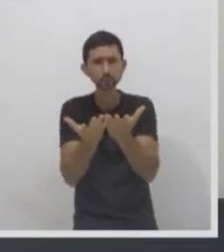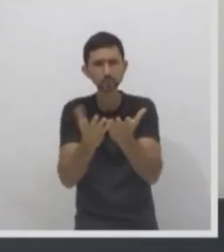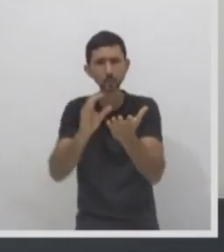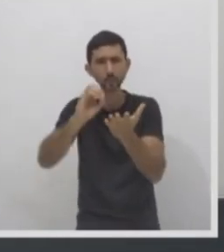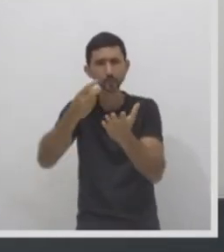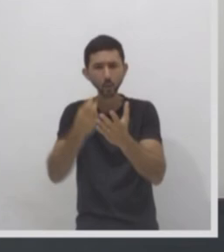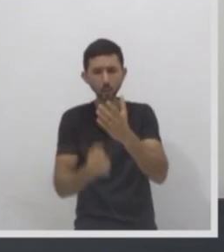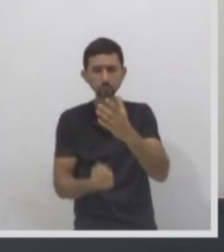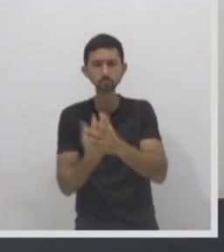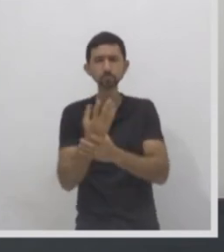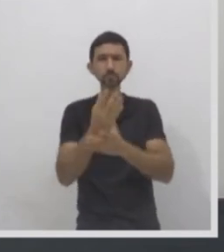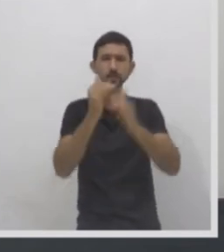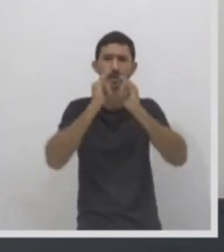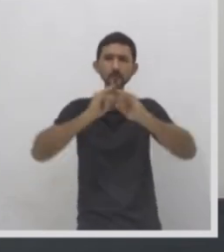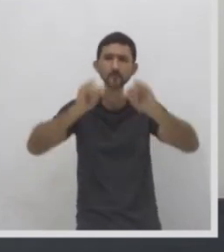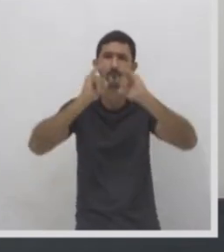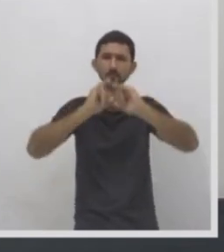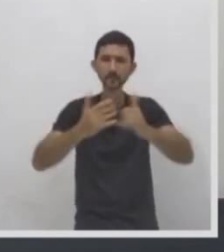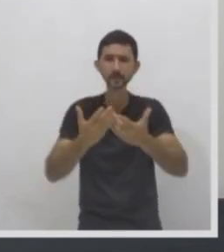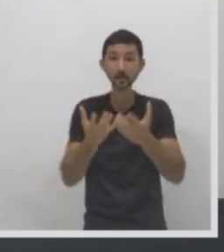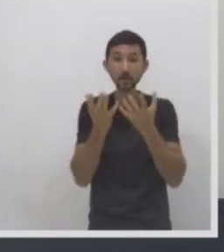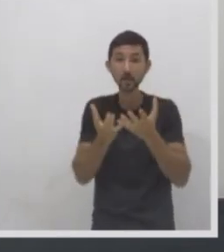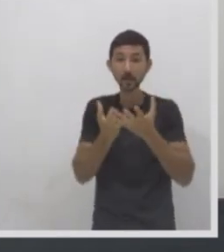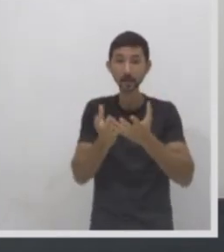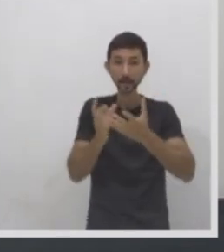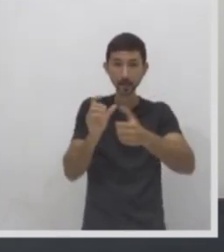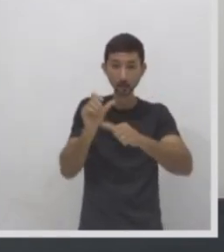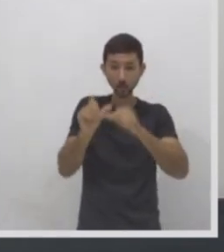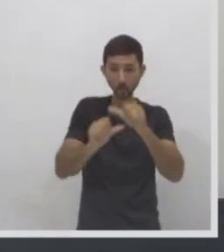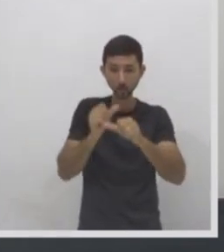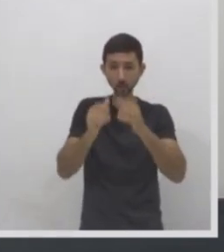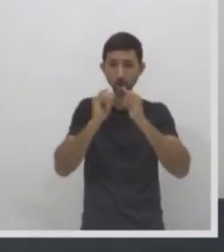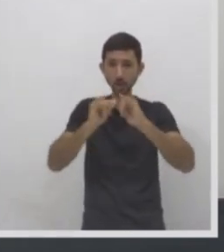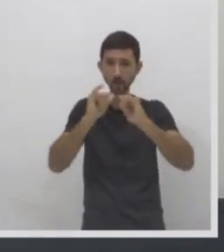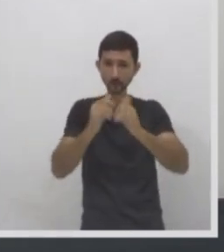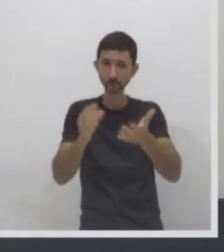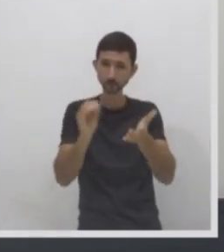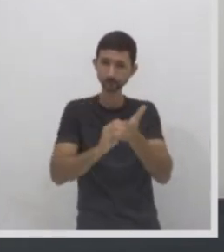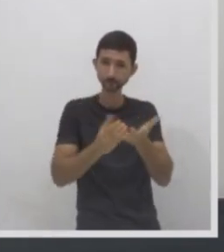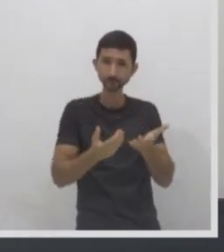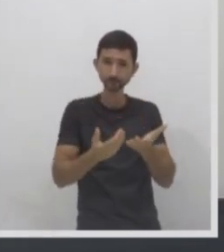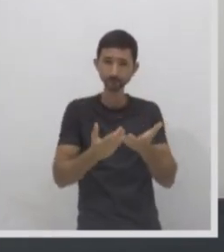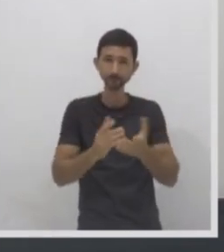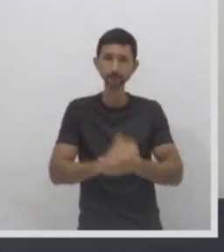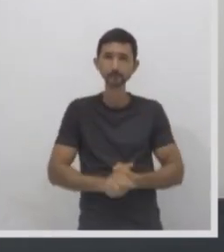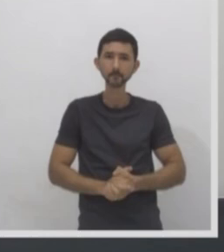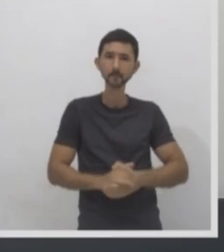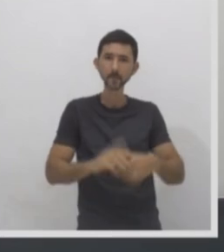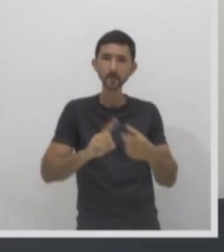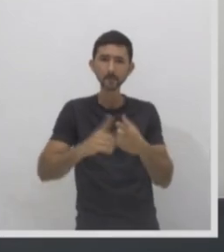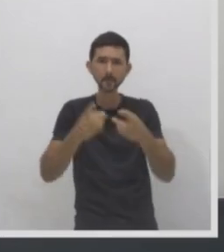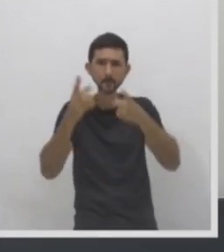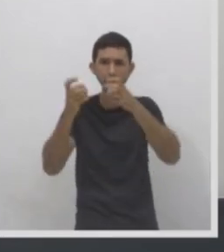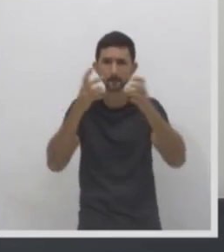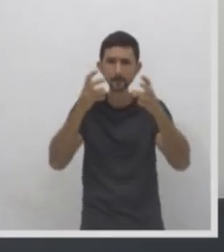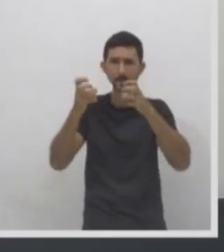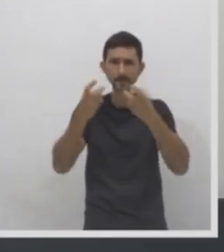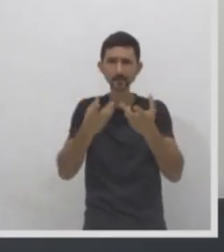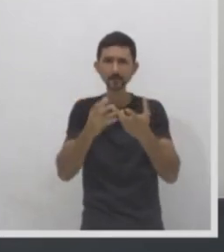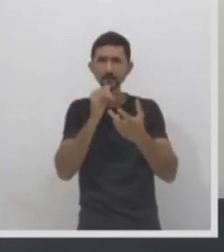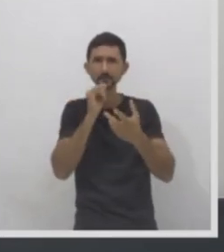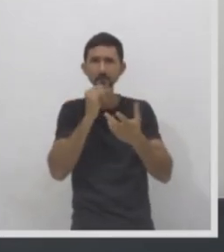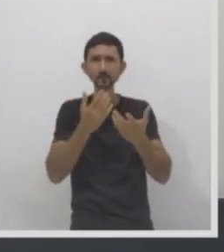uma notícia, isso significa que eu quero modificar a informação que está ali. E aí nós percebemos